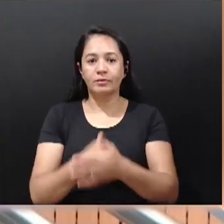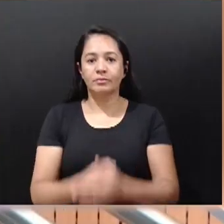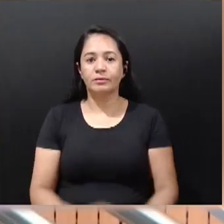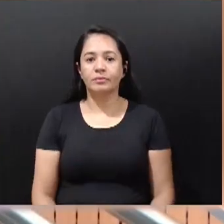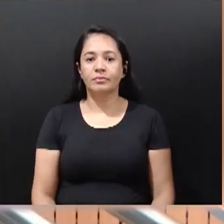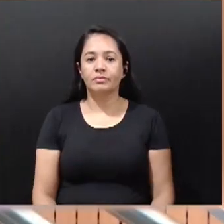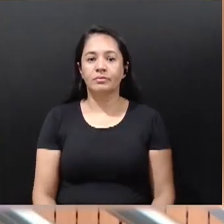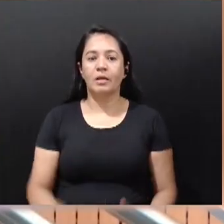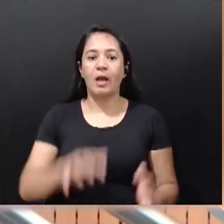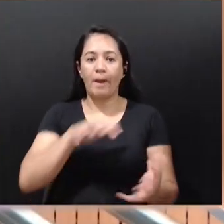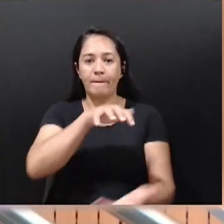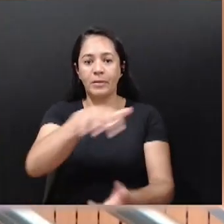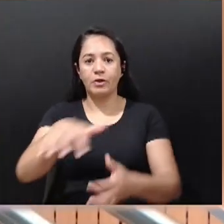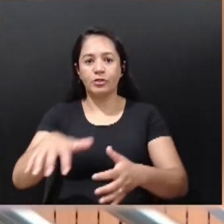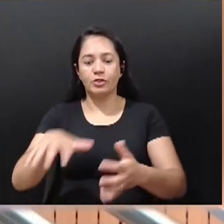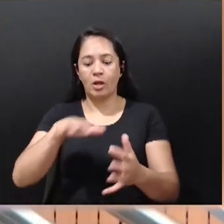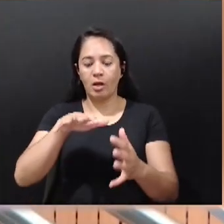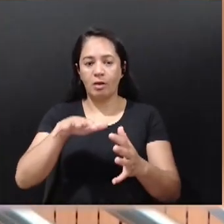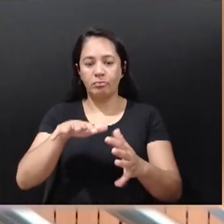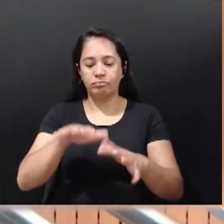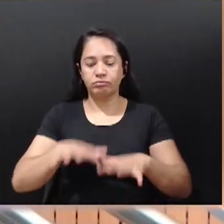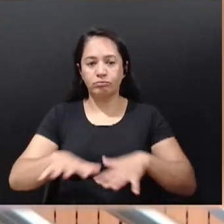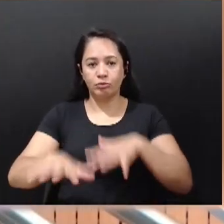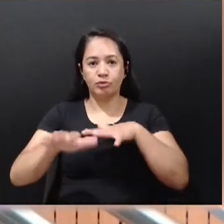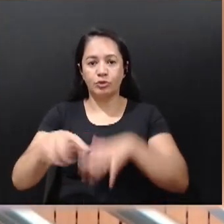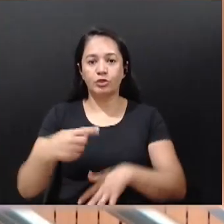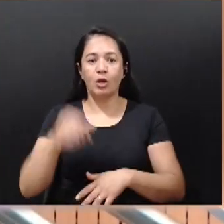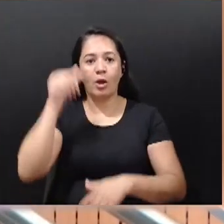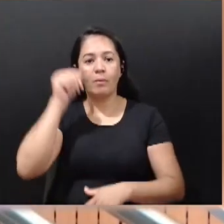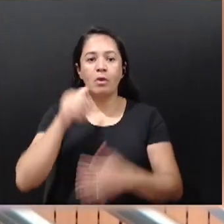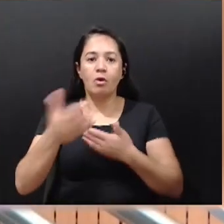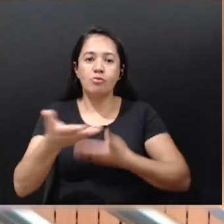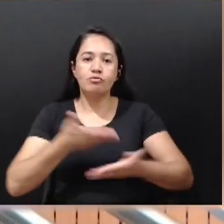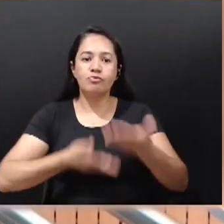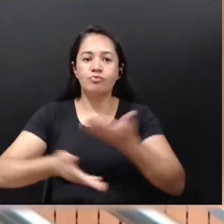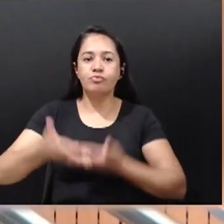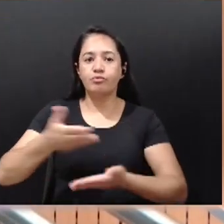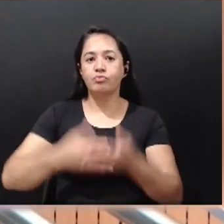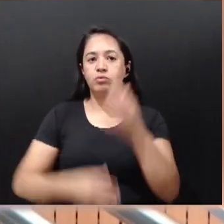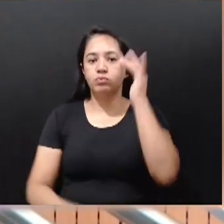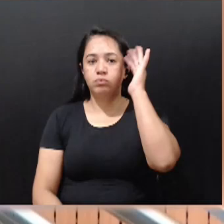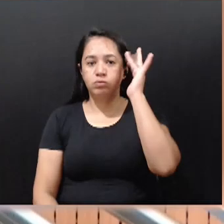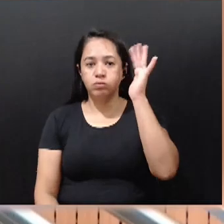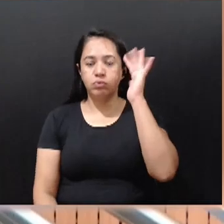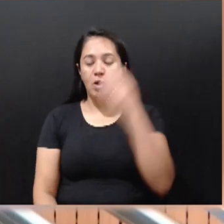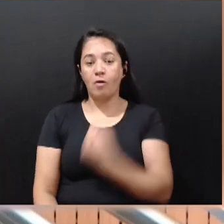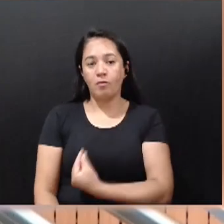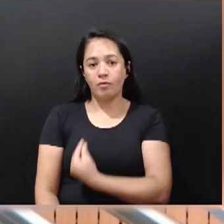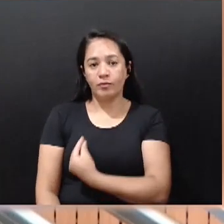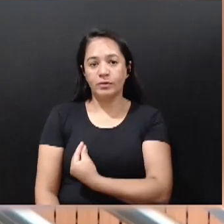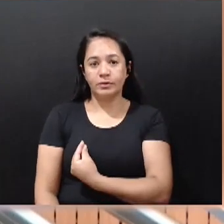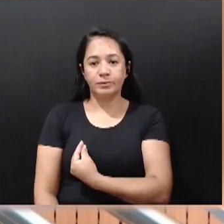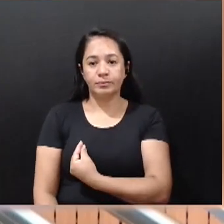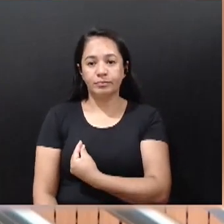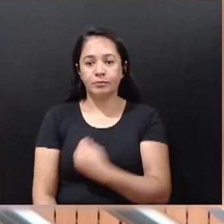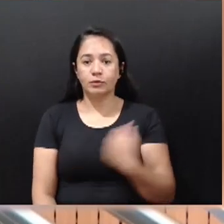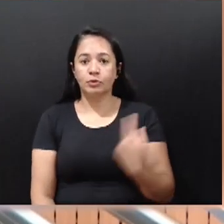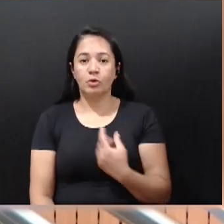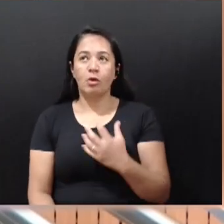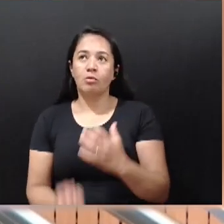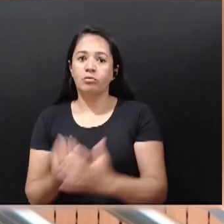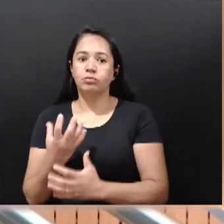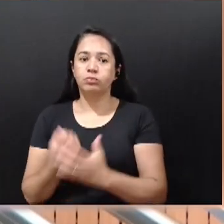nós somos mulheres que nós compartilhamos sonhos, nós compartilhamos vida, nós construímos um movimento feminista